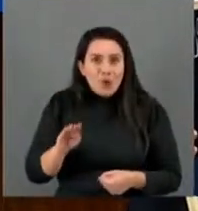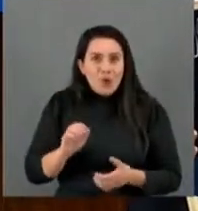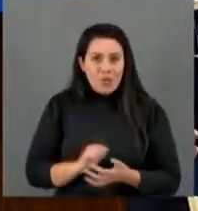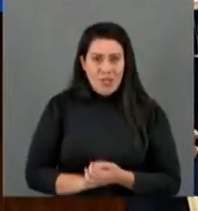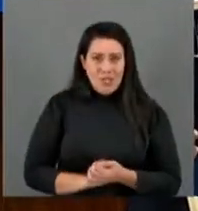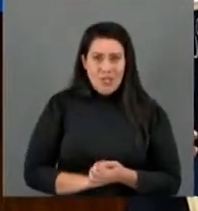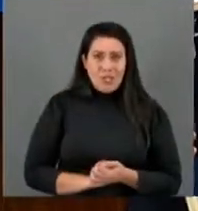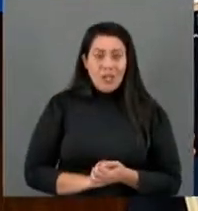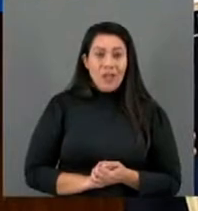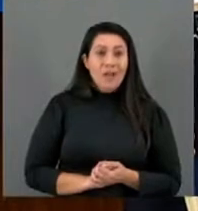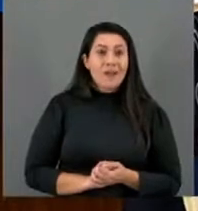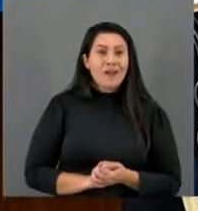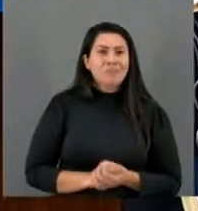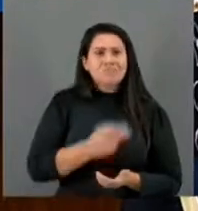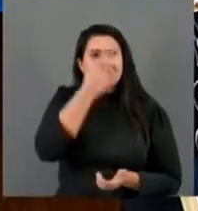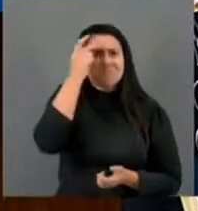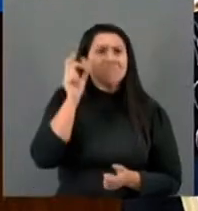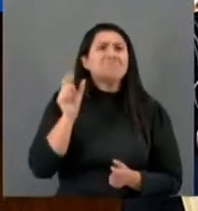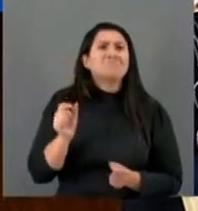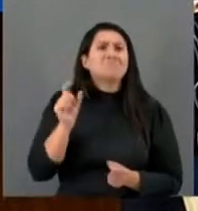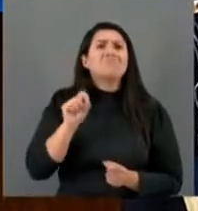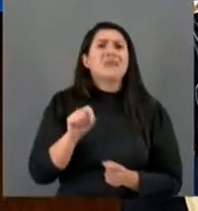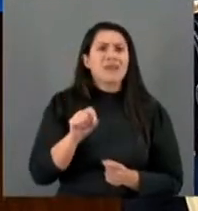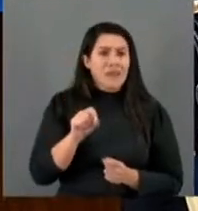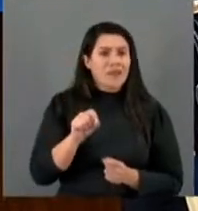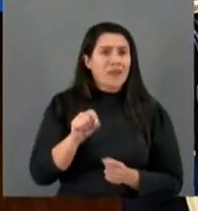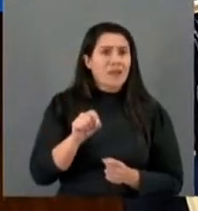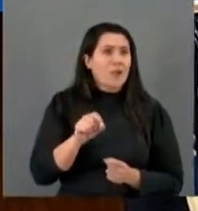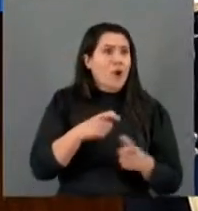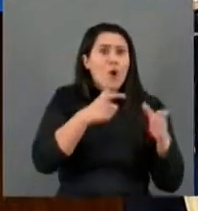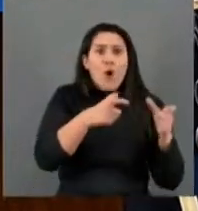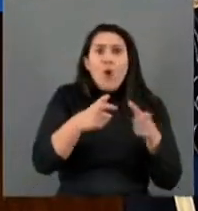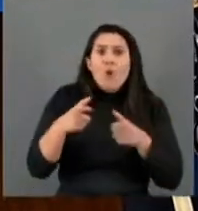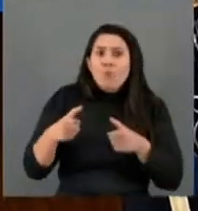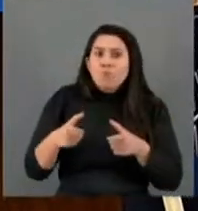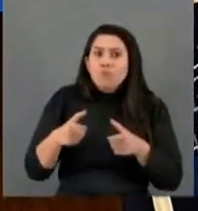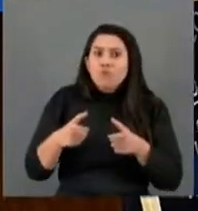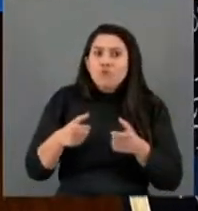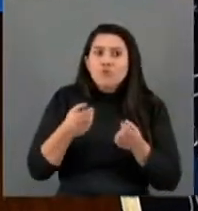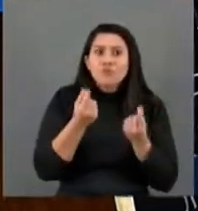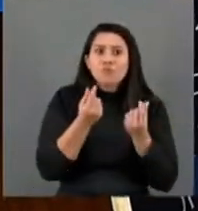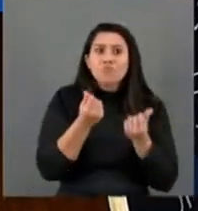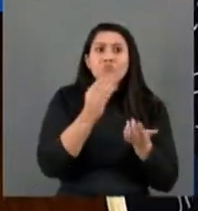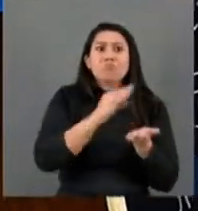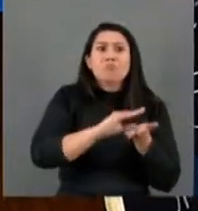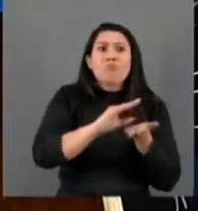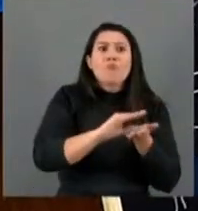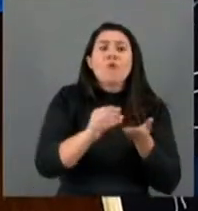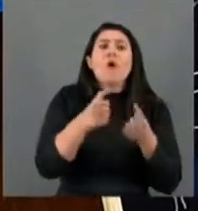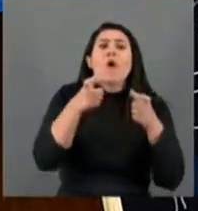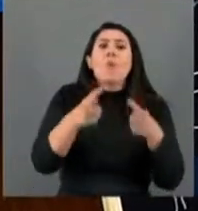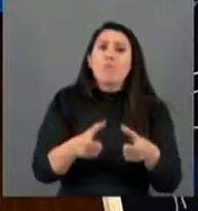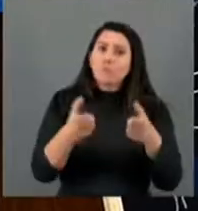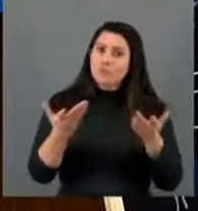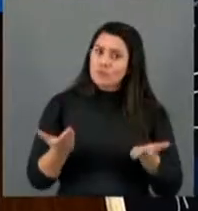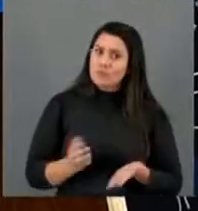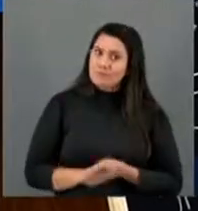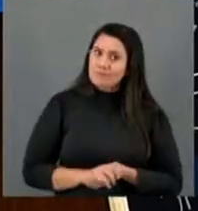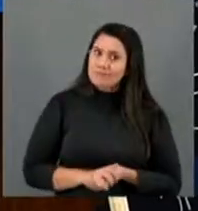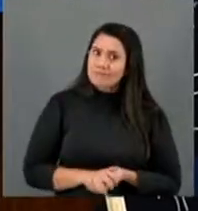Não, quem é beneficiário, para onde esse dinheiro vai na contabilidade, esse dinheiro vai cair no final das contas na conta de